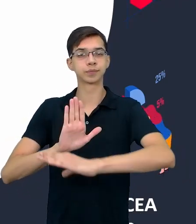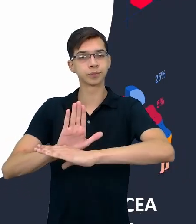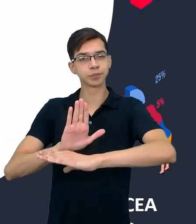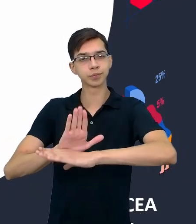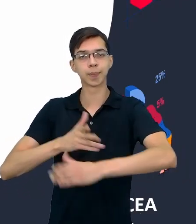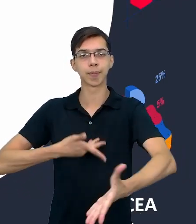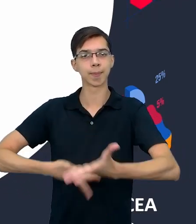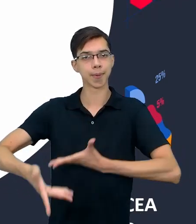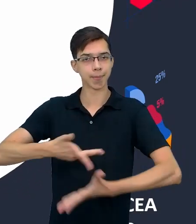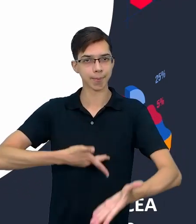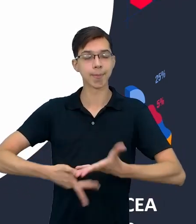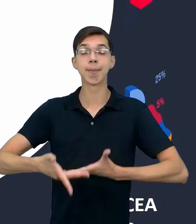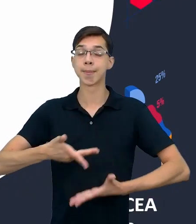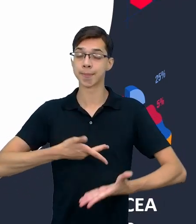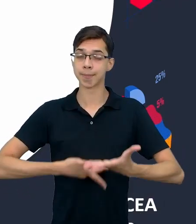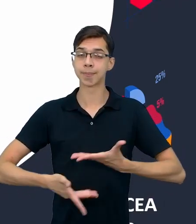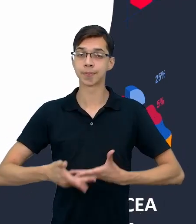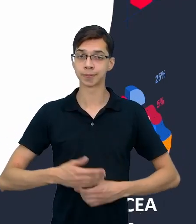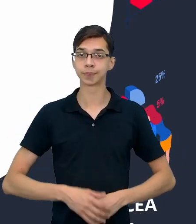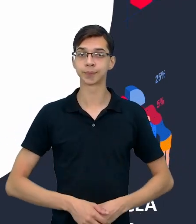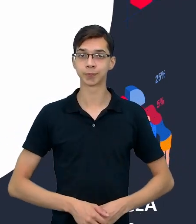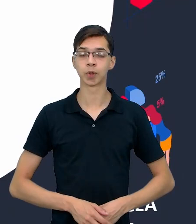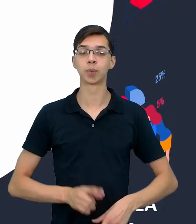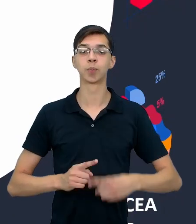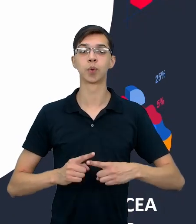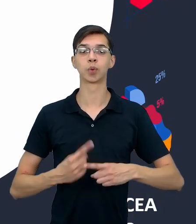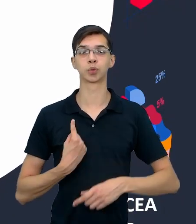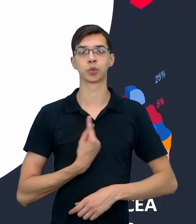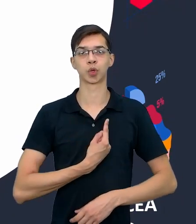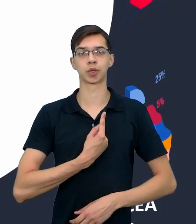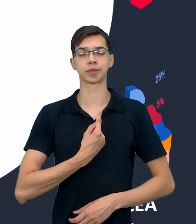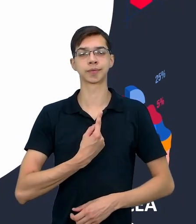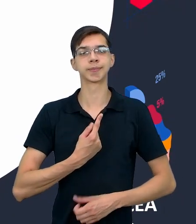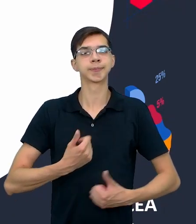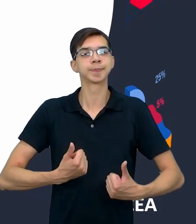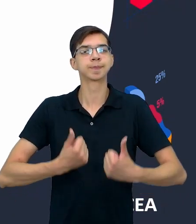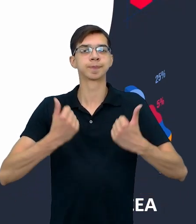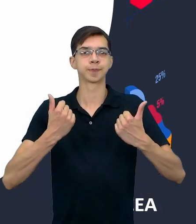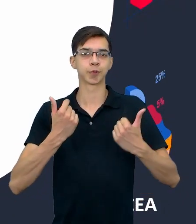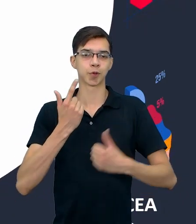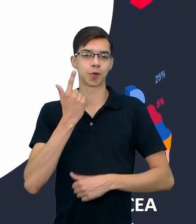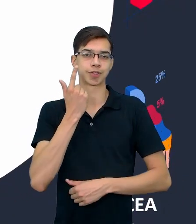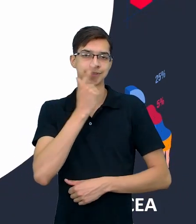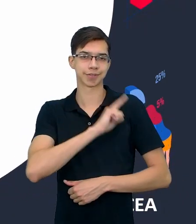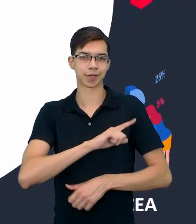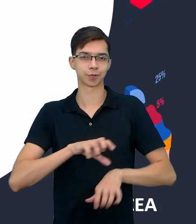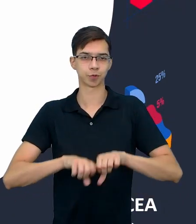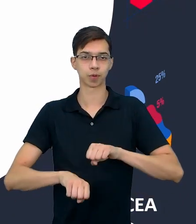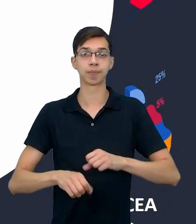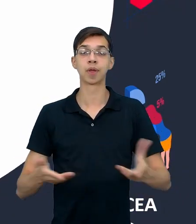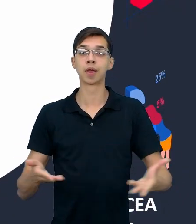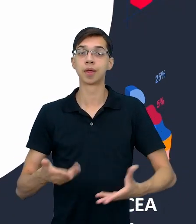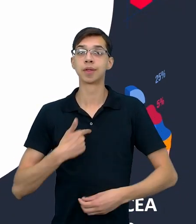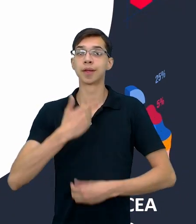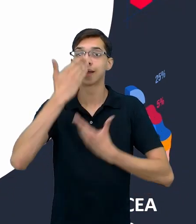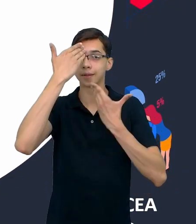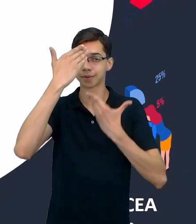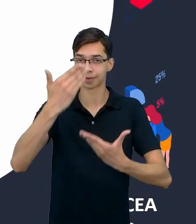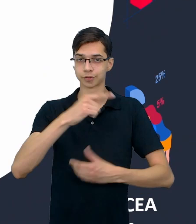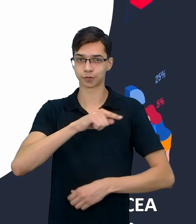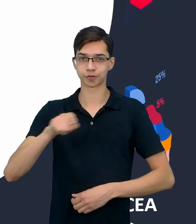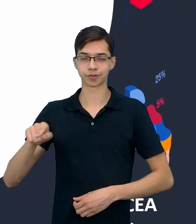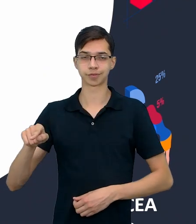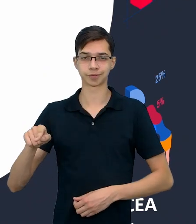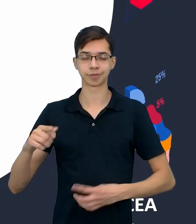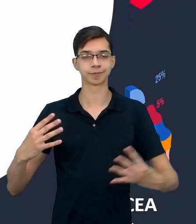a gente, né, para que a gente possa ter um resultado e melhorar nas nossas formações. Eu já vou agradecendo aqui a participação de